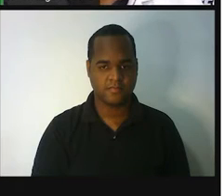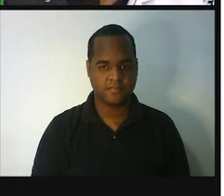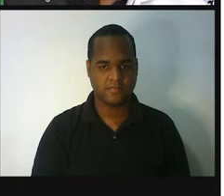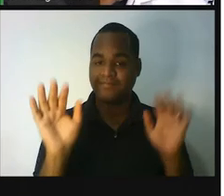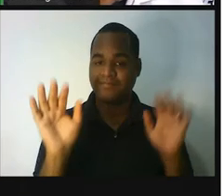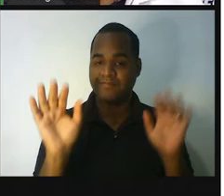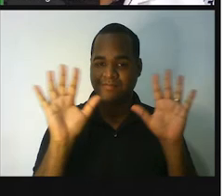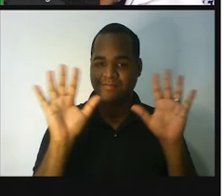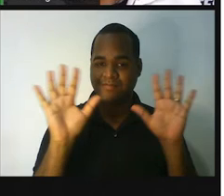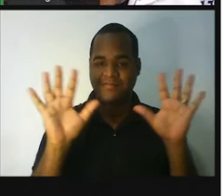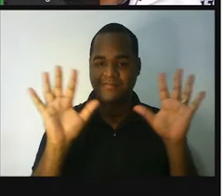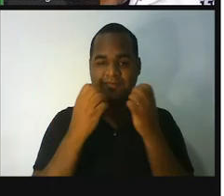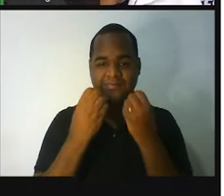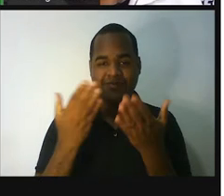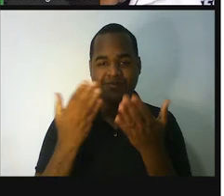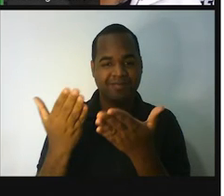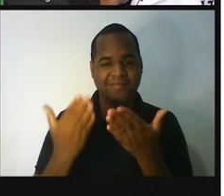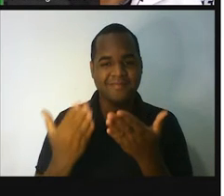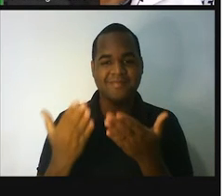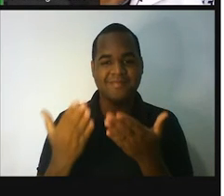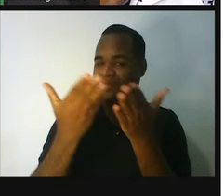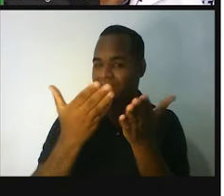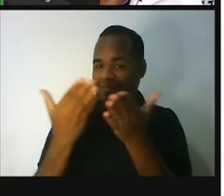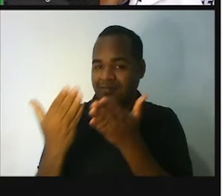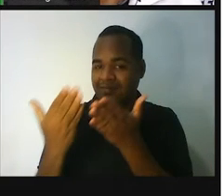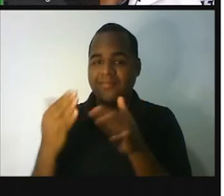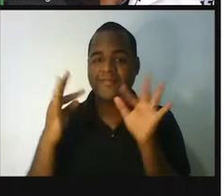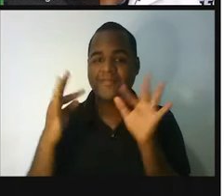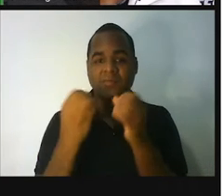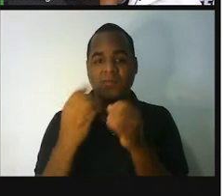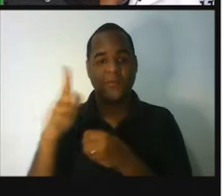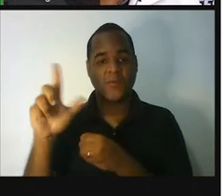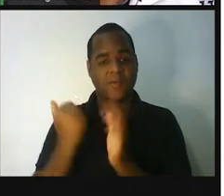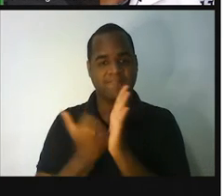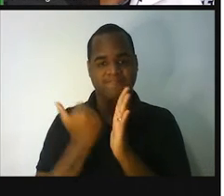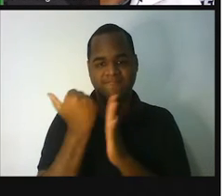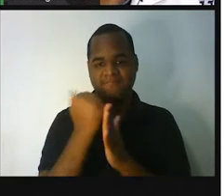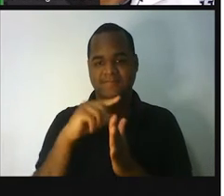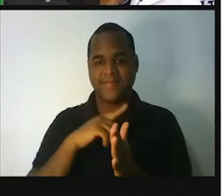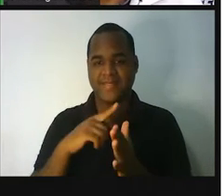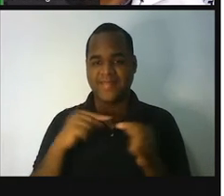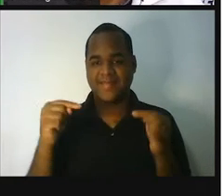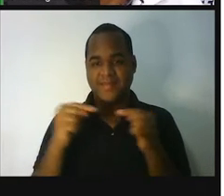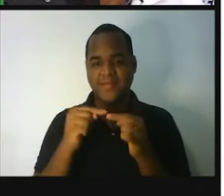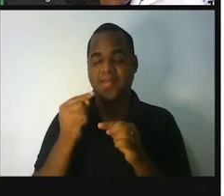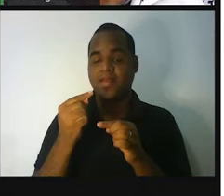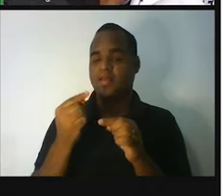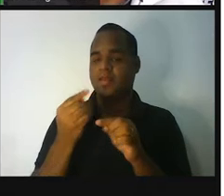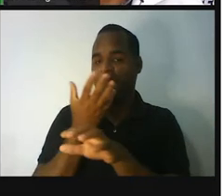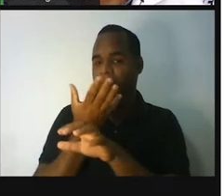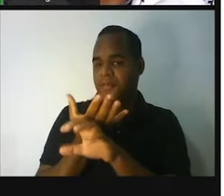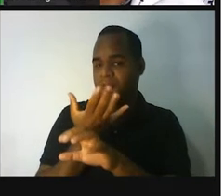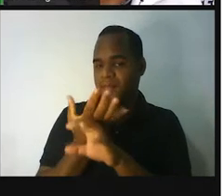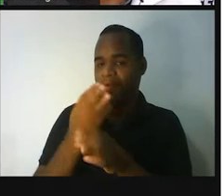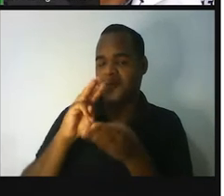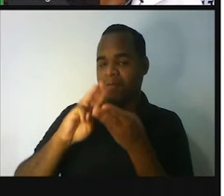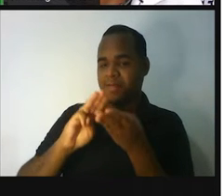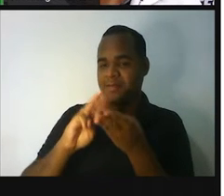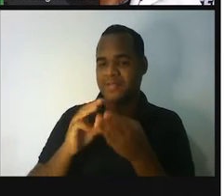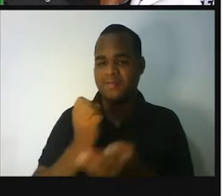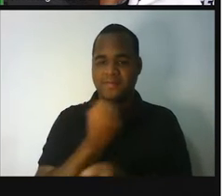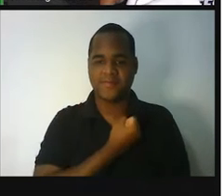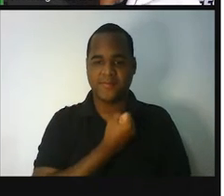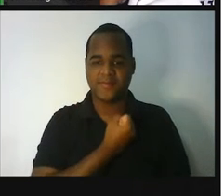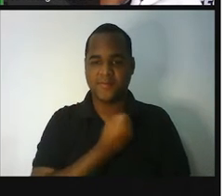o Olá sejam bem-vindos sejam bem-vindos a mais uma aula de matemática essa aula